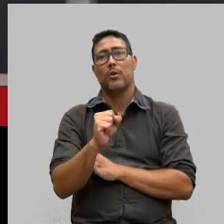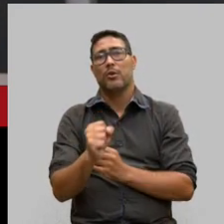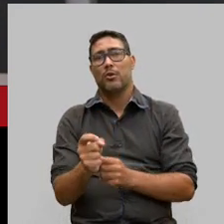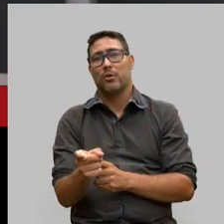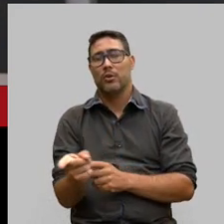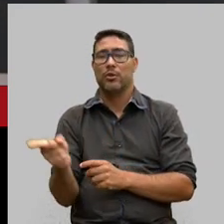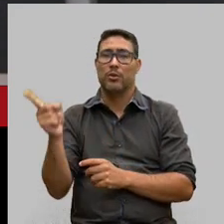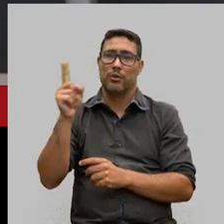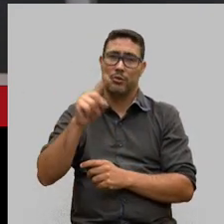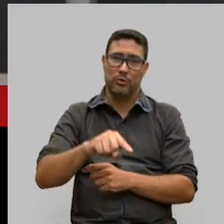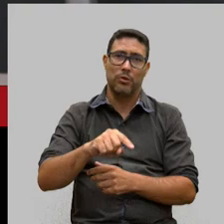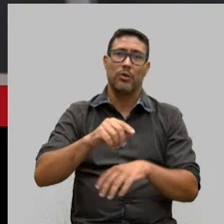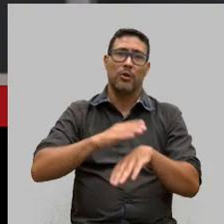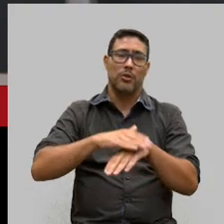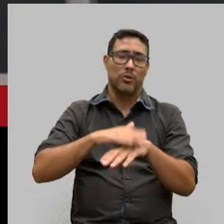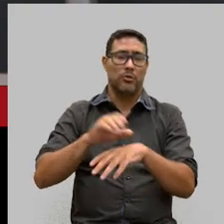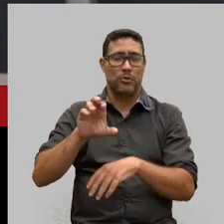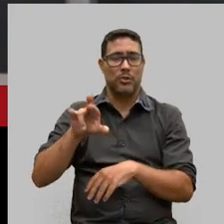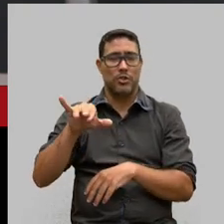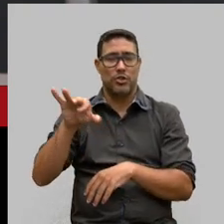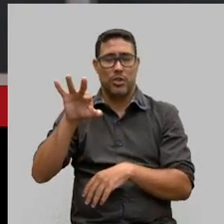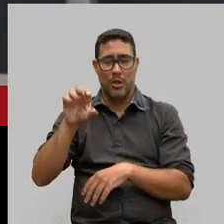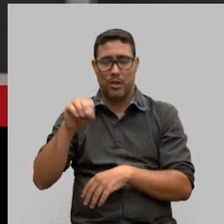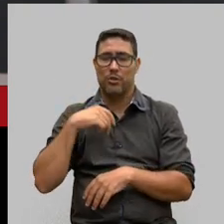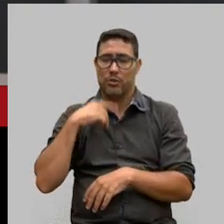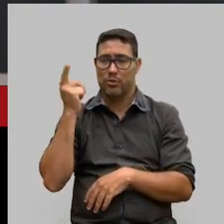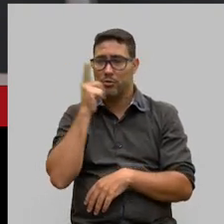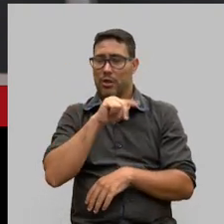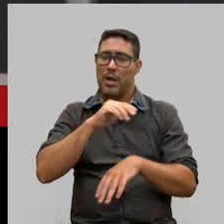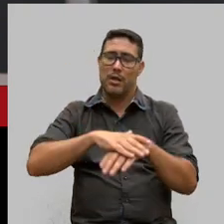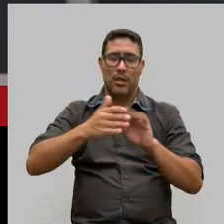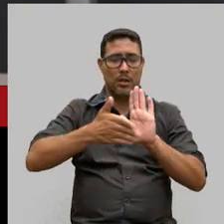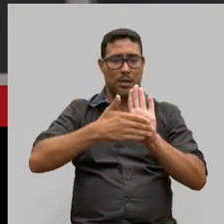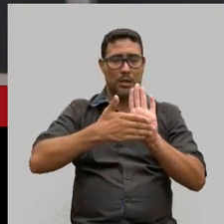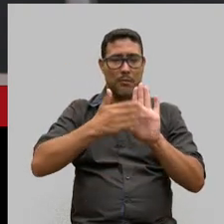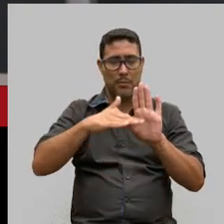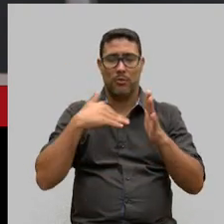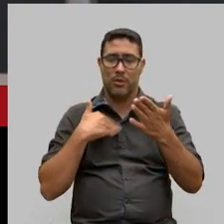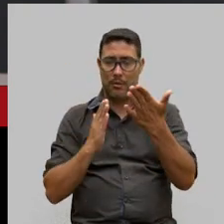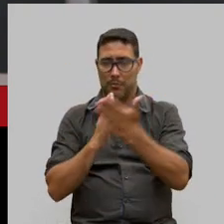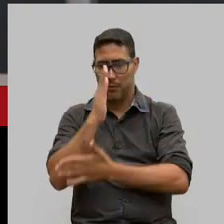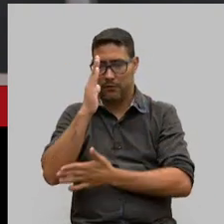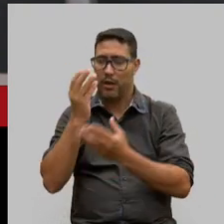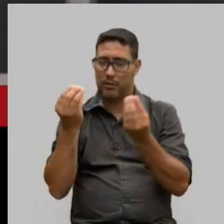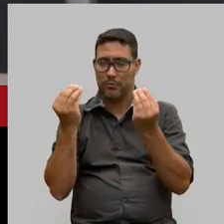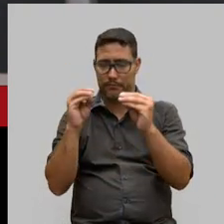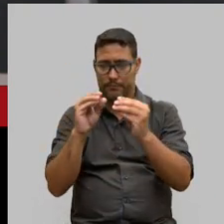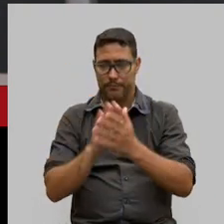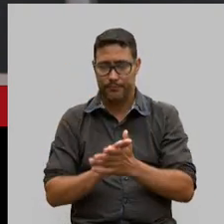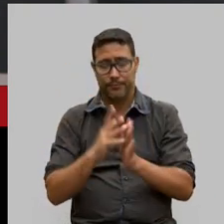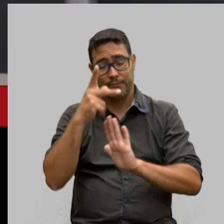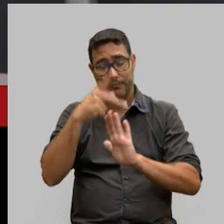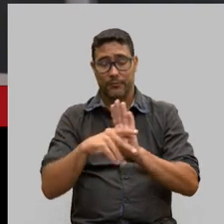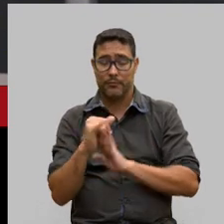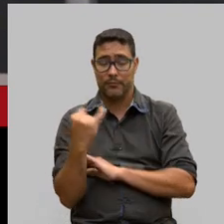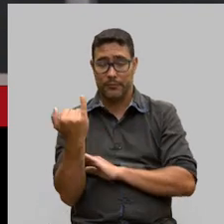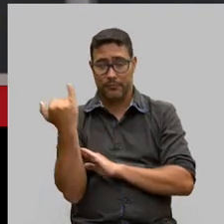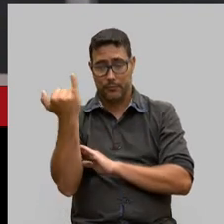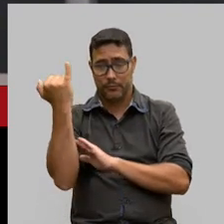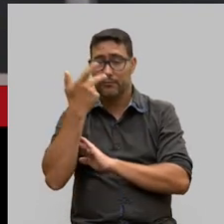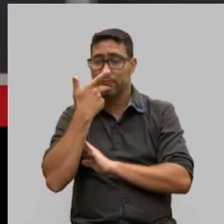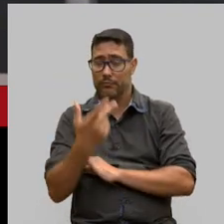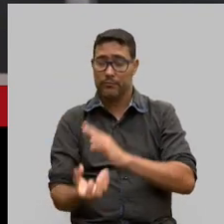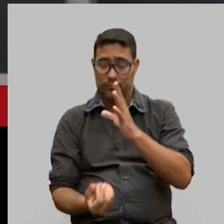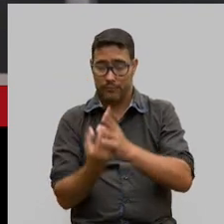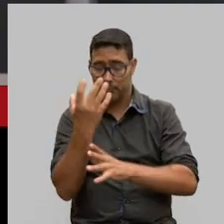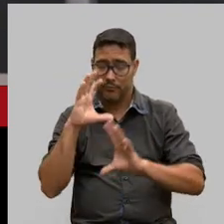Silveira seja colocado em Pauta e seja aprovado e sancionado projeto importante Pois fala da criação do